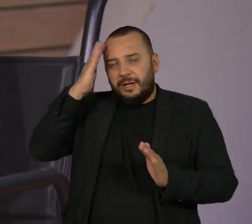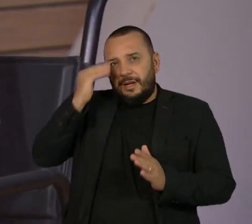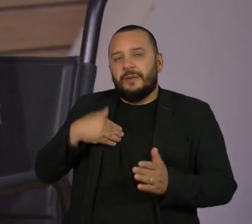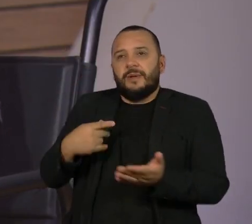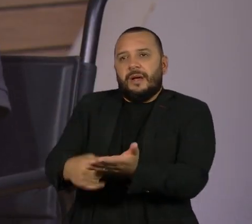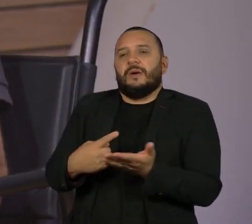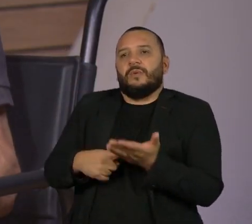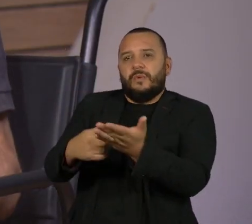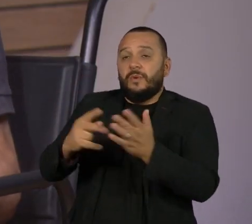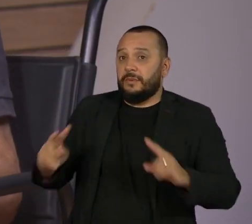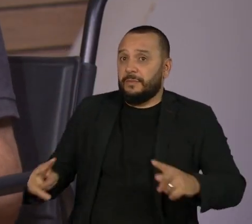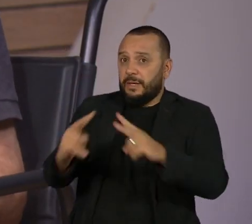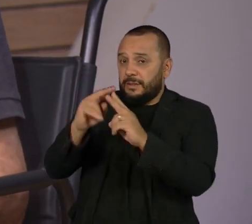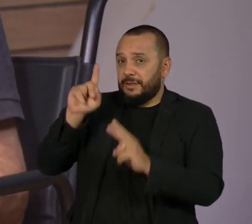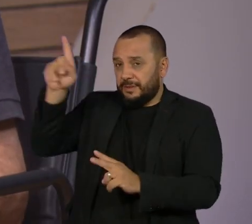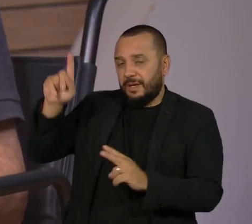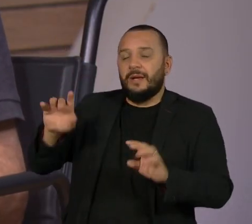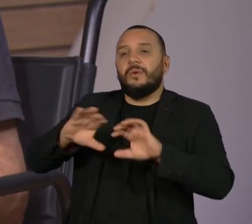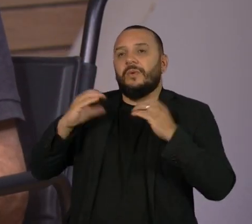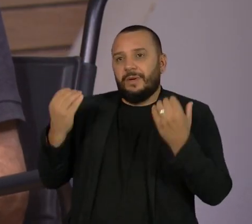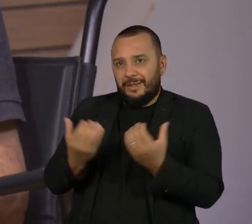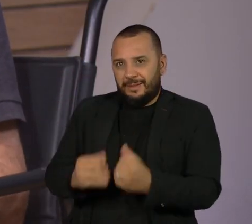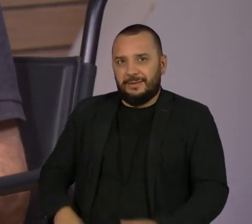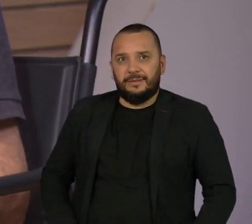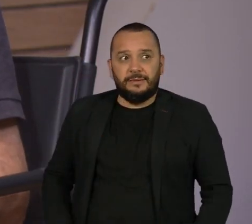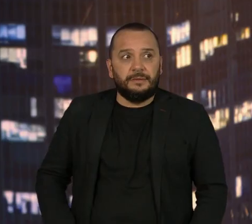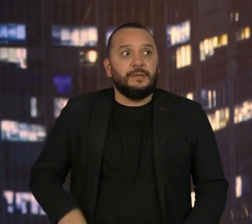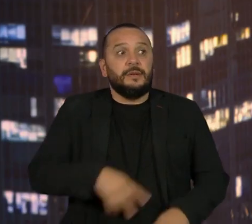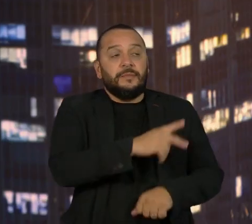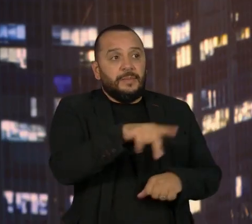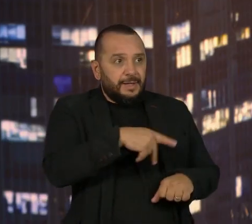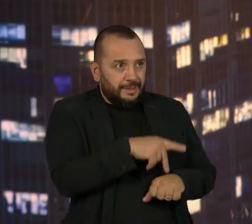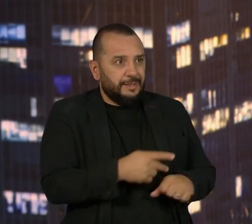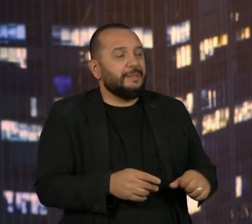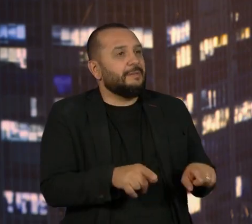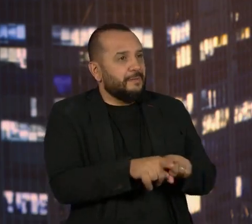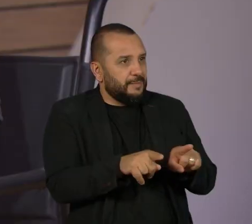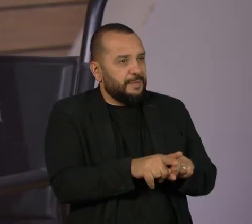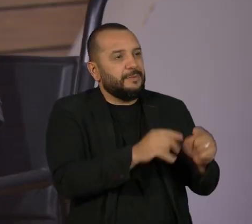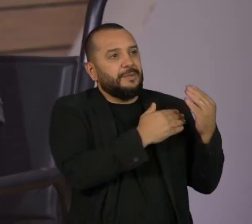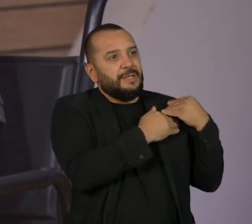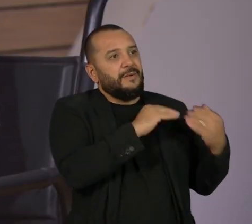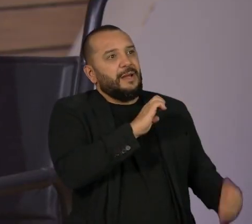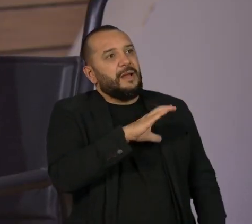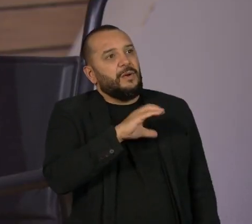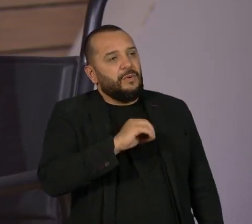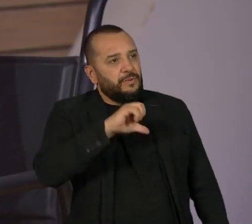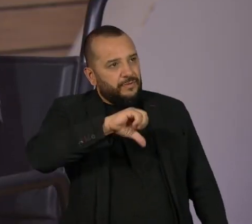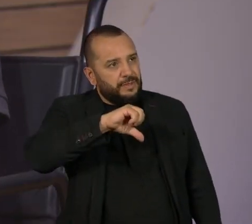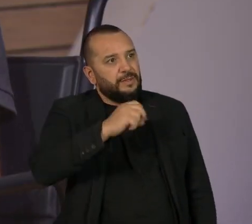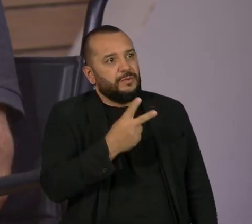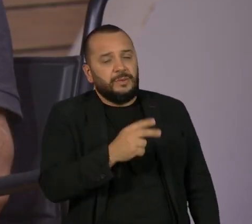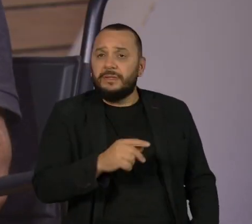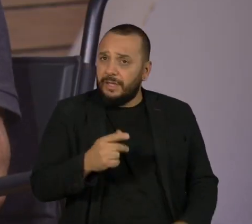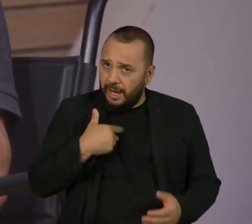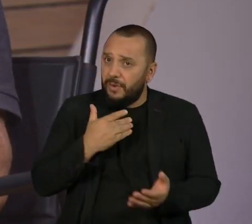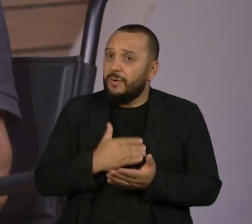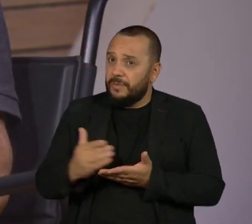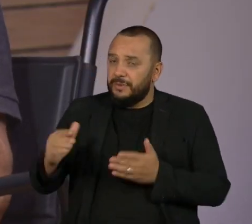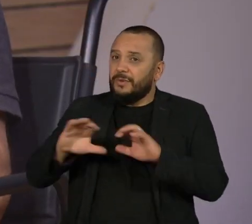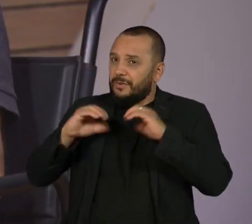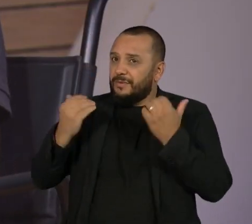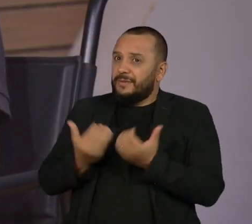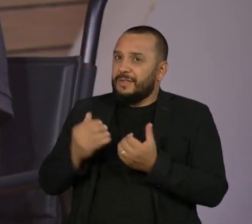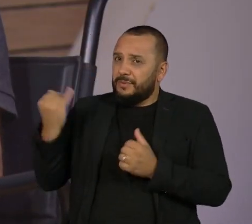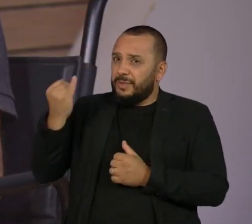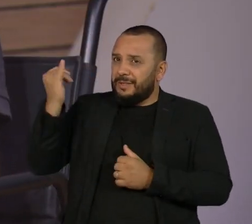de Paris, por exemplo, no próprio Congresso Nacional. Foi, né? O país sede da Eco 92. Onde surgiram essas conferências, é importante a gente entender